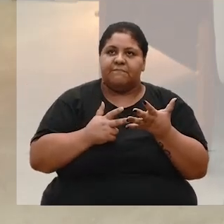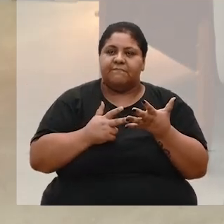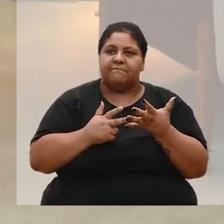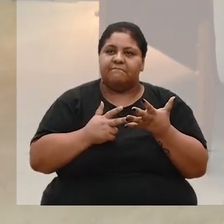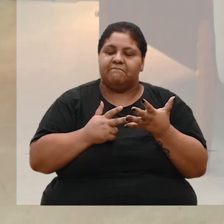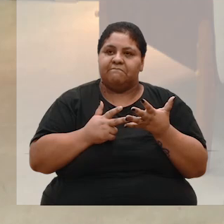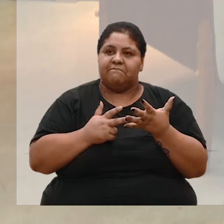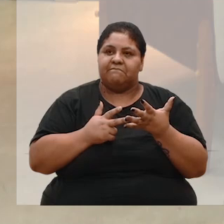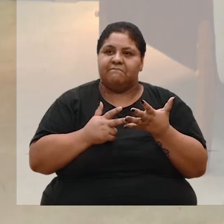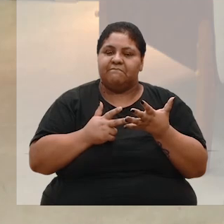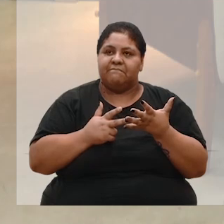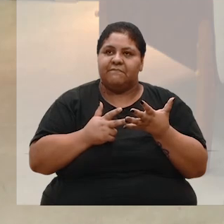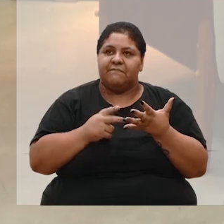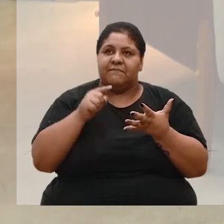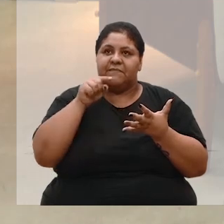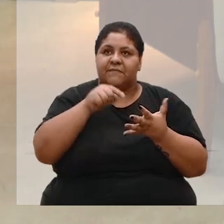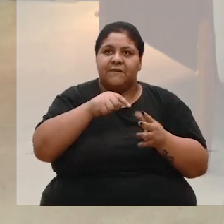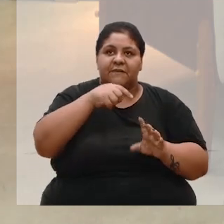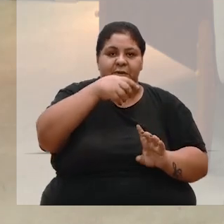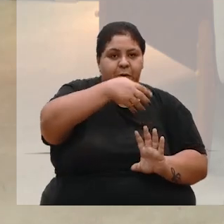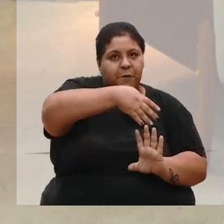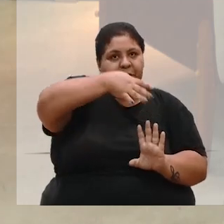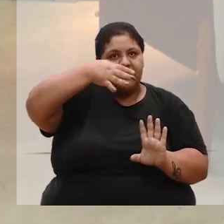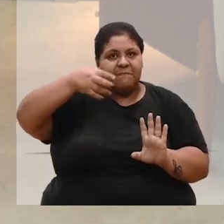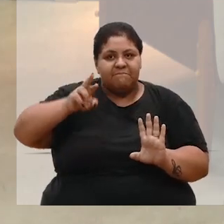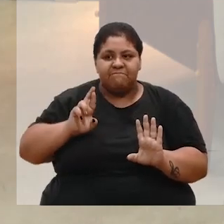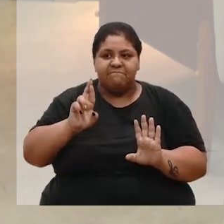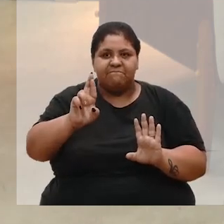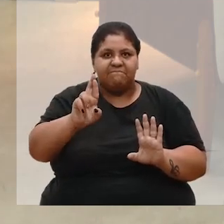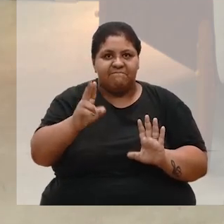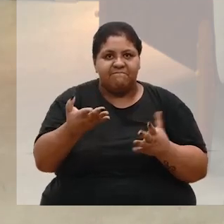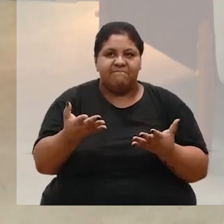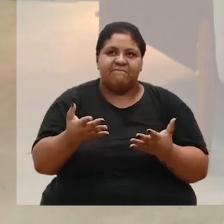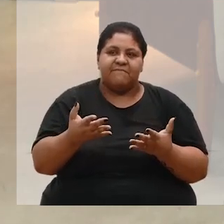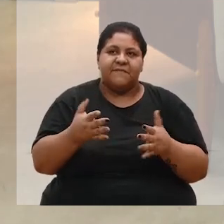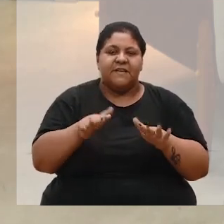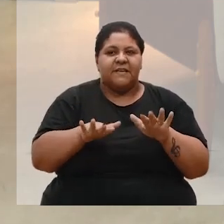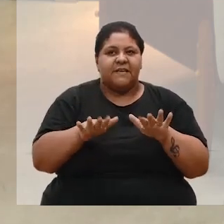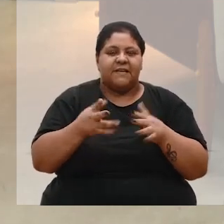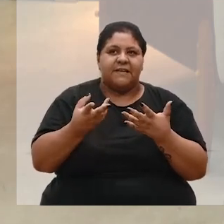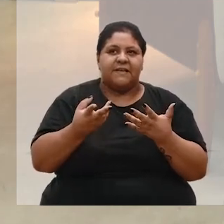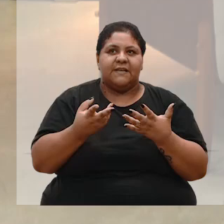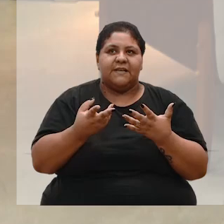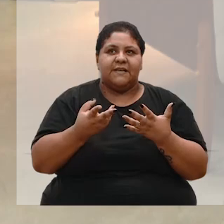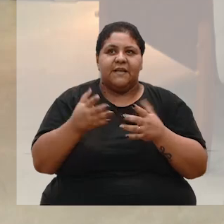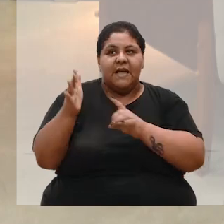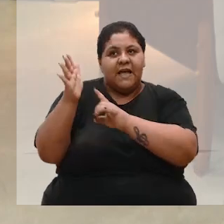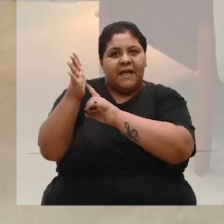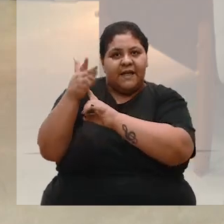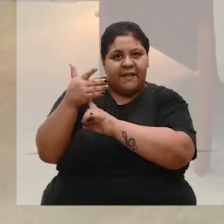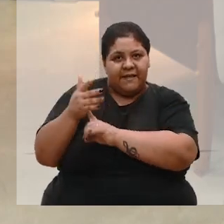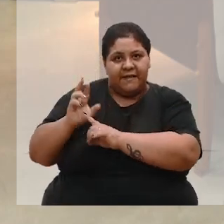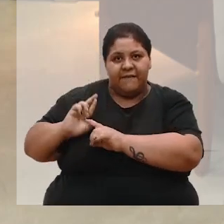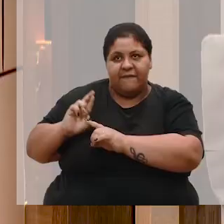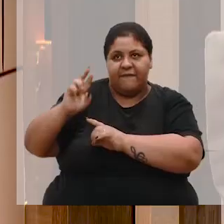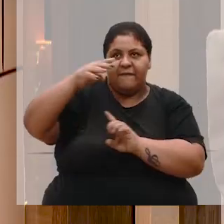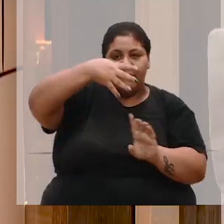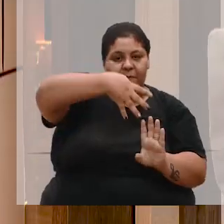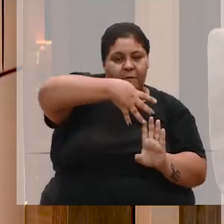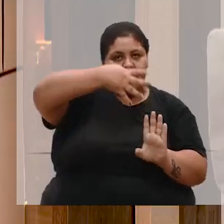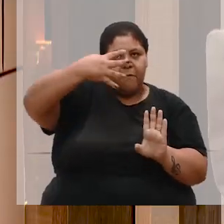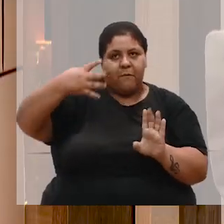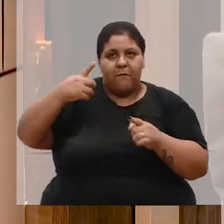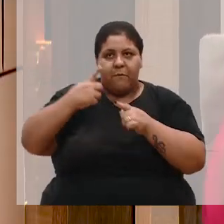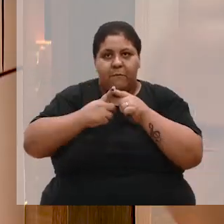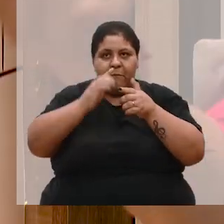aspectos. E é isso, o arco-íris, ele representa isso. Claro que nossa bandeira representa um arco-íris, porque dentro